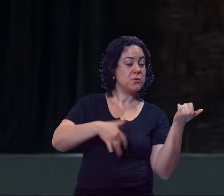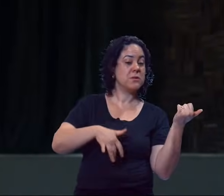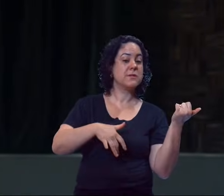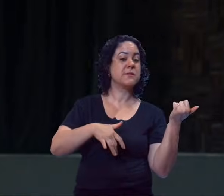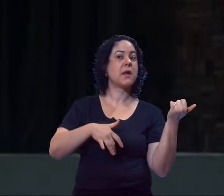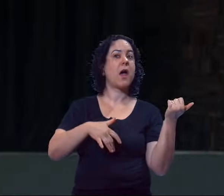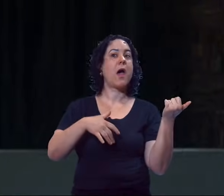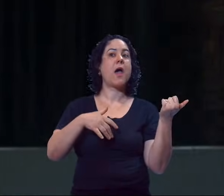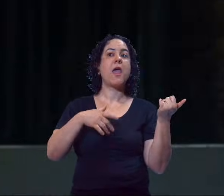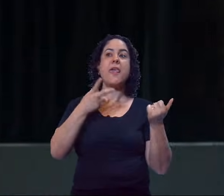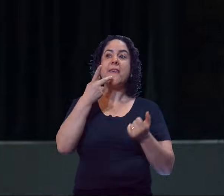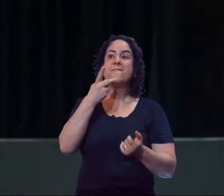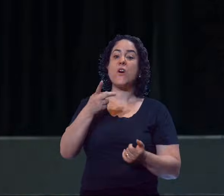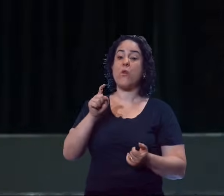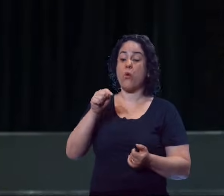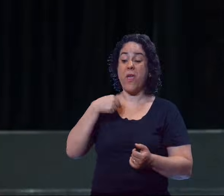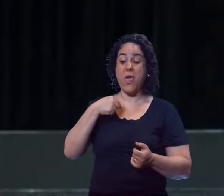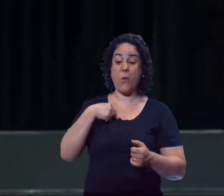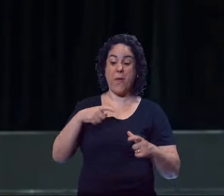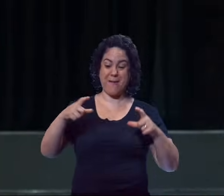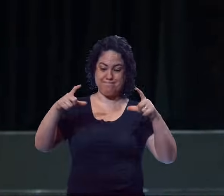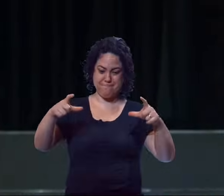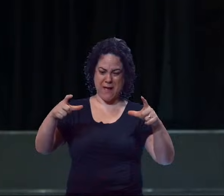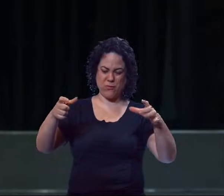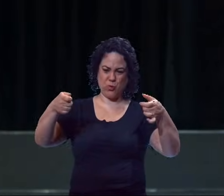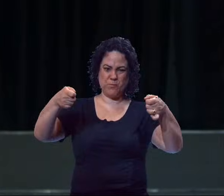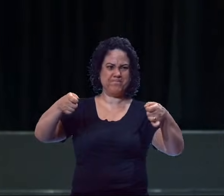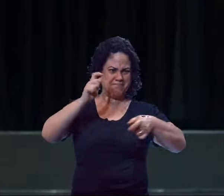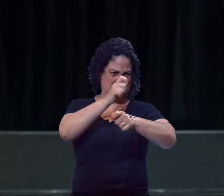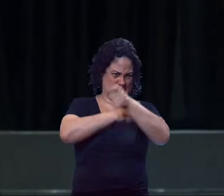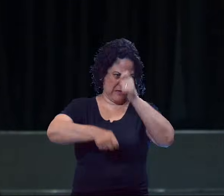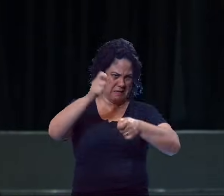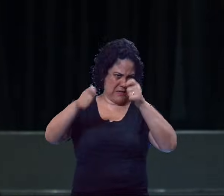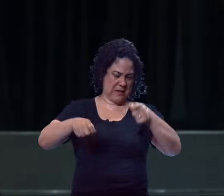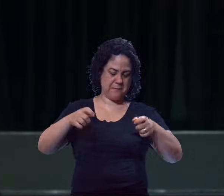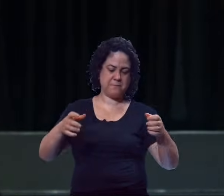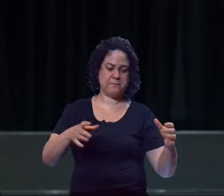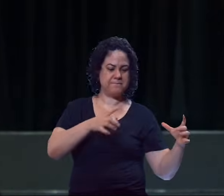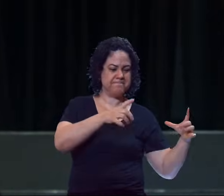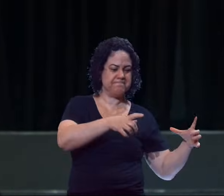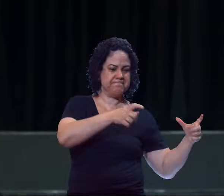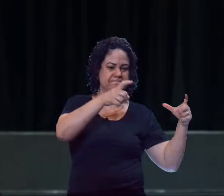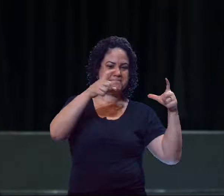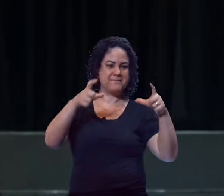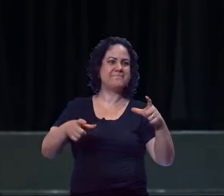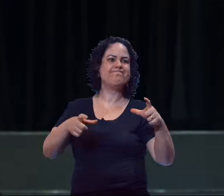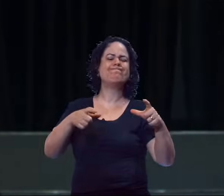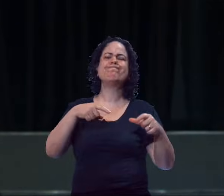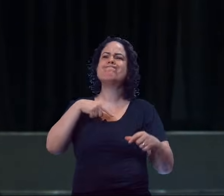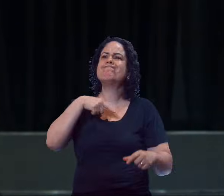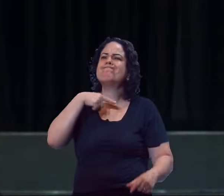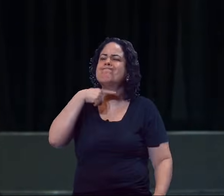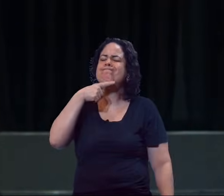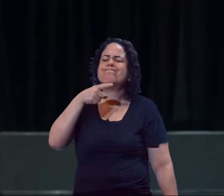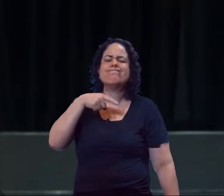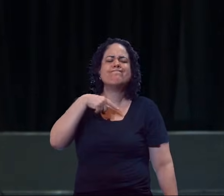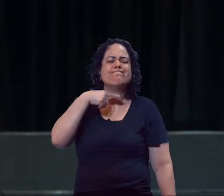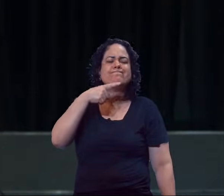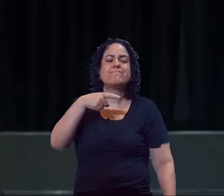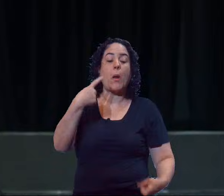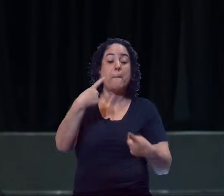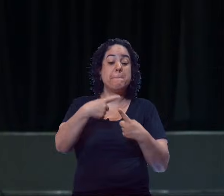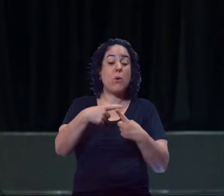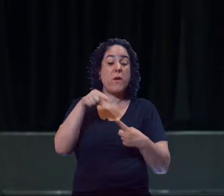disse: Michel, eu ia tirar o prato da bateria, do case, para tocar, e eu não conseguia,